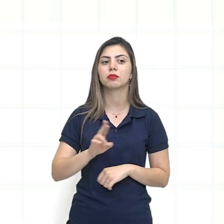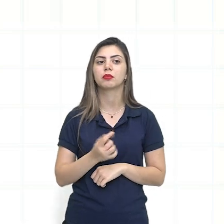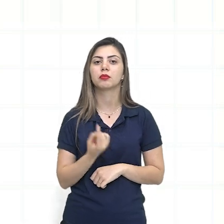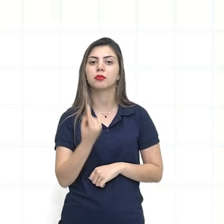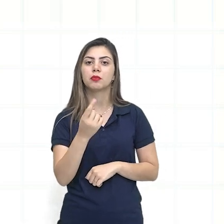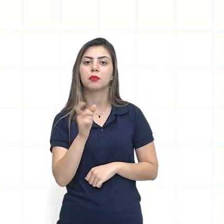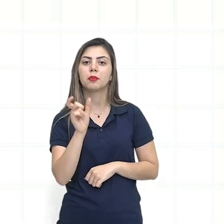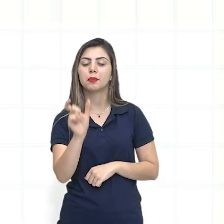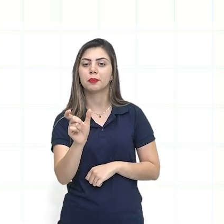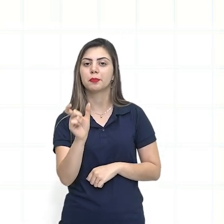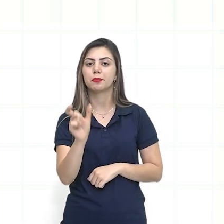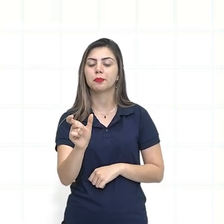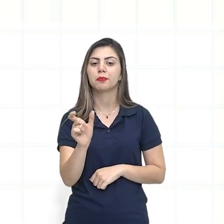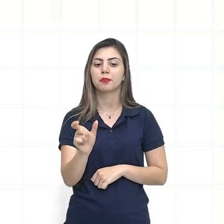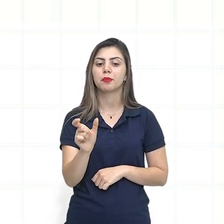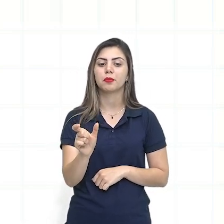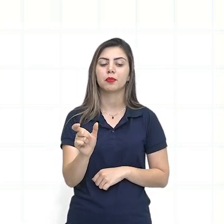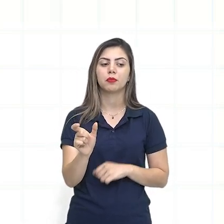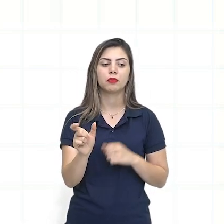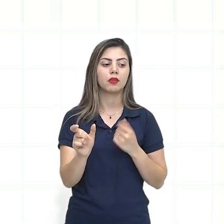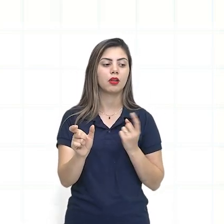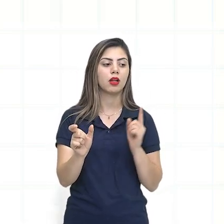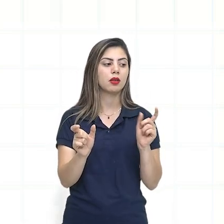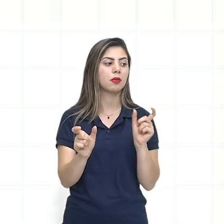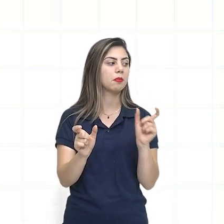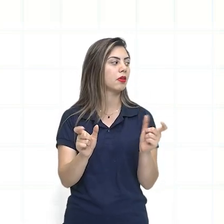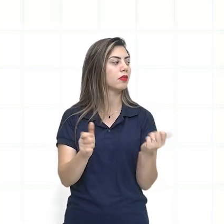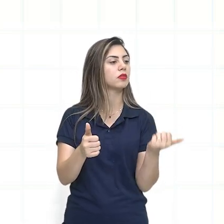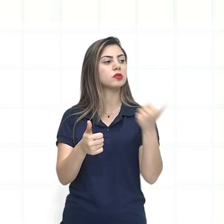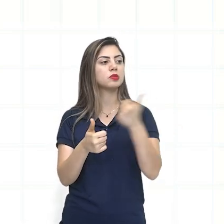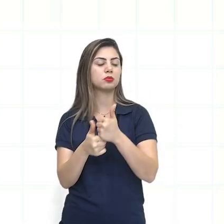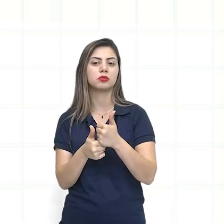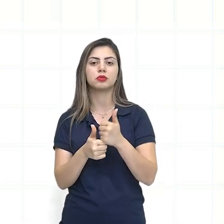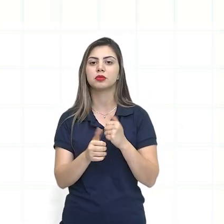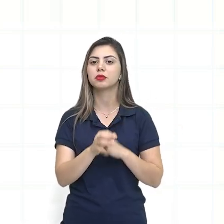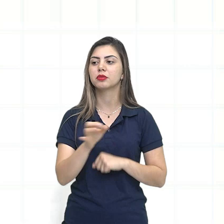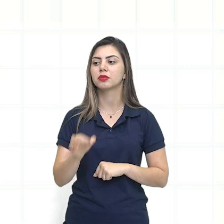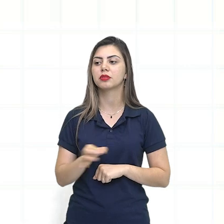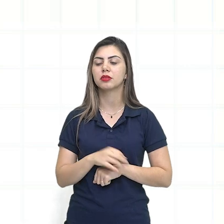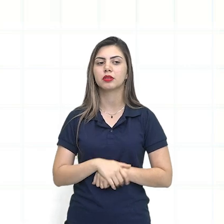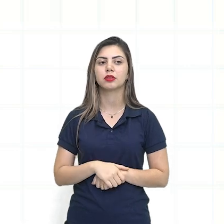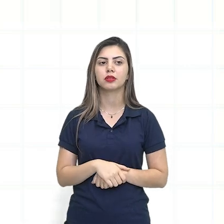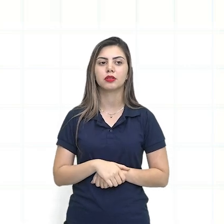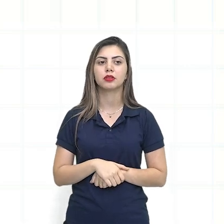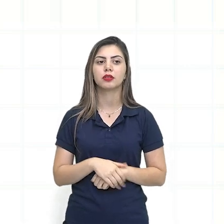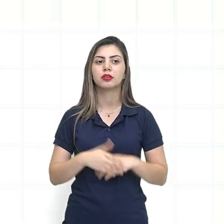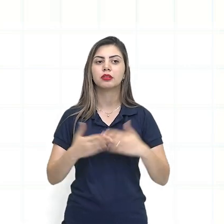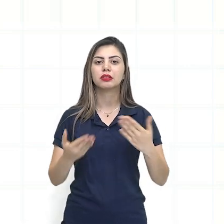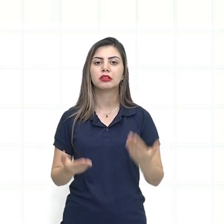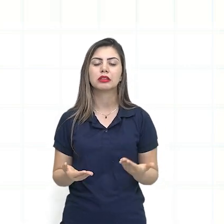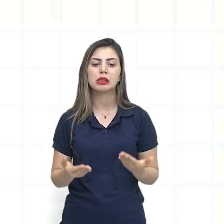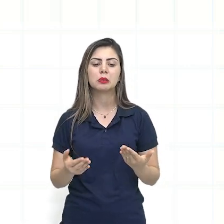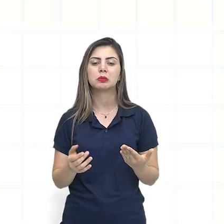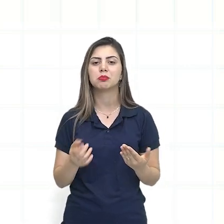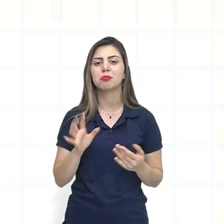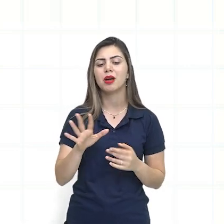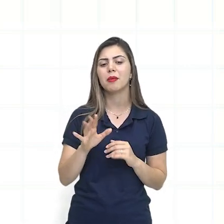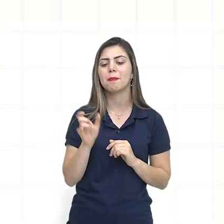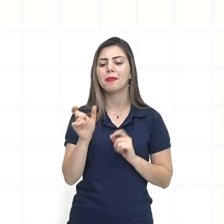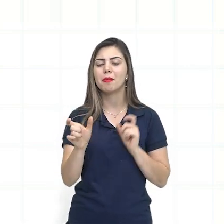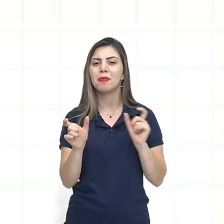uma expressão em lugar de outra, tá? Sem que haja uma